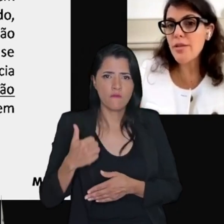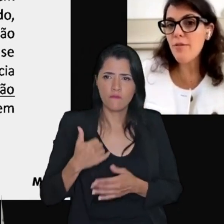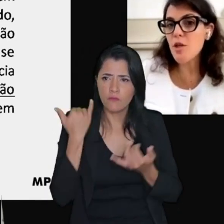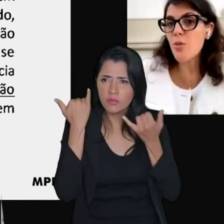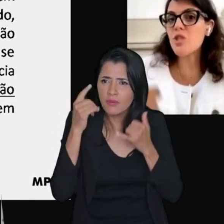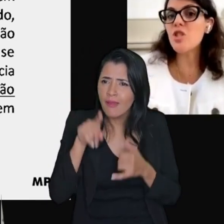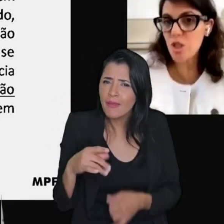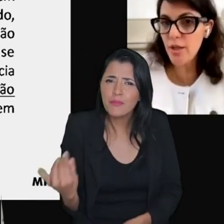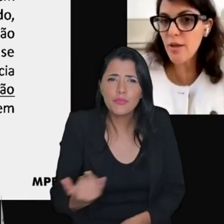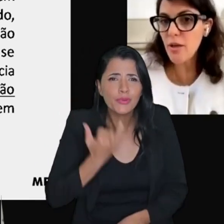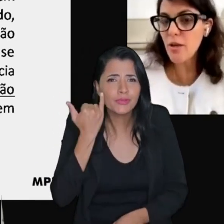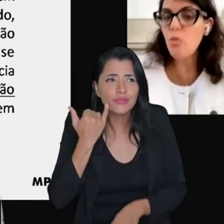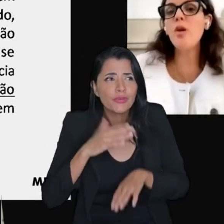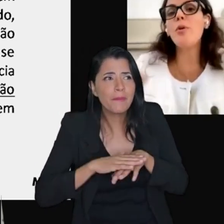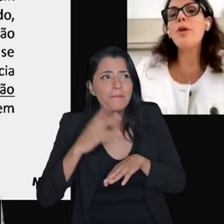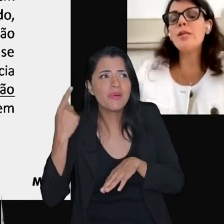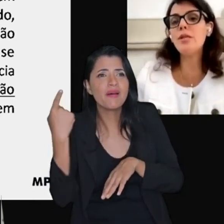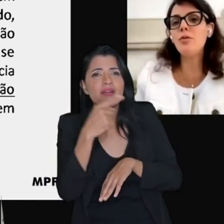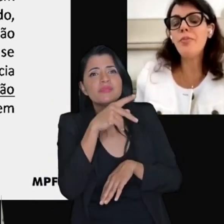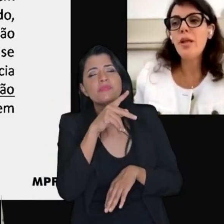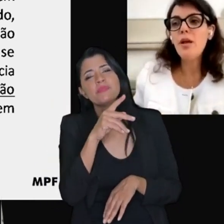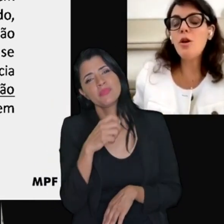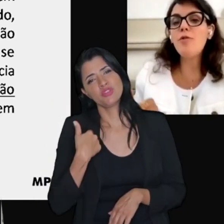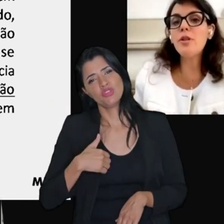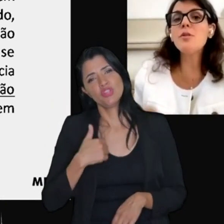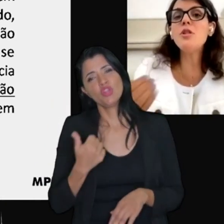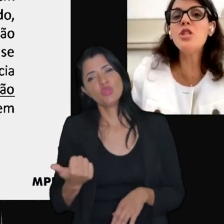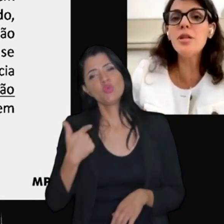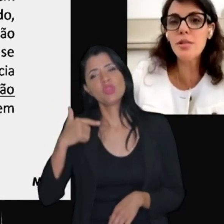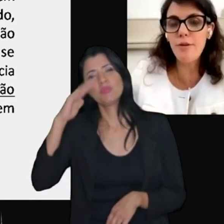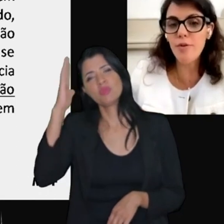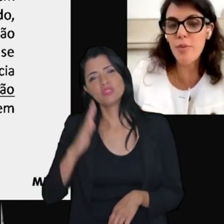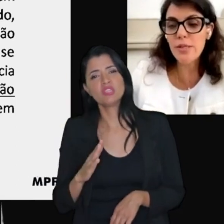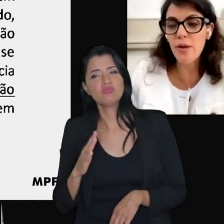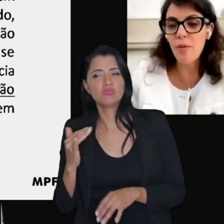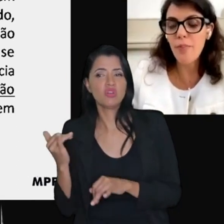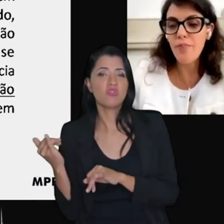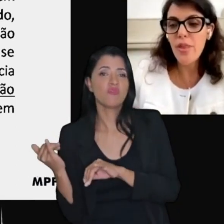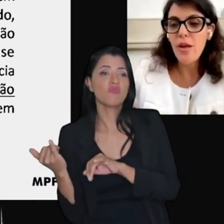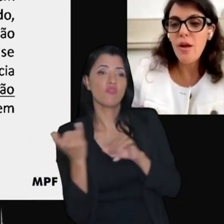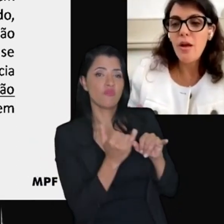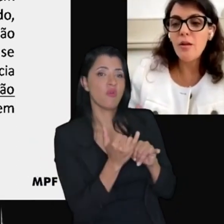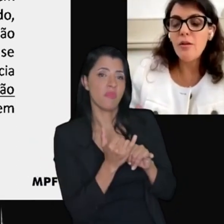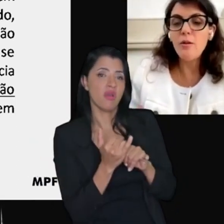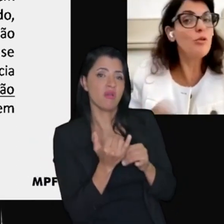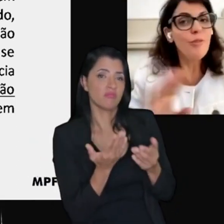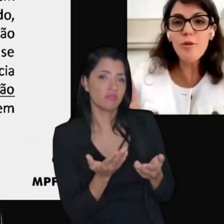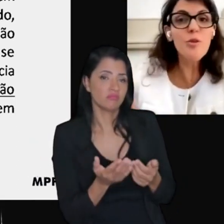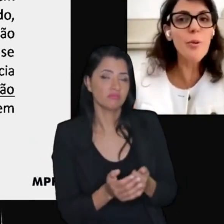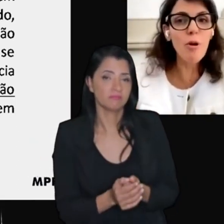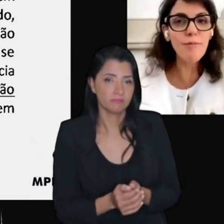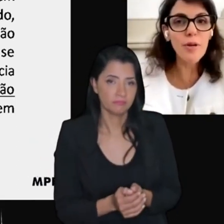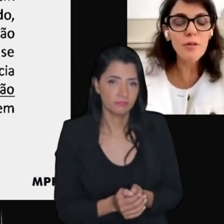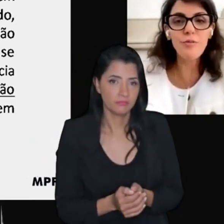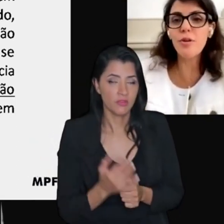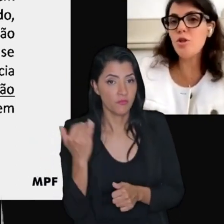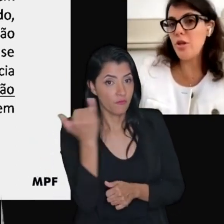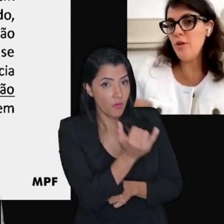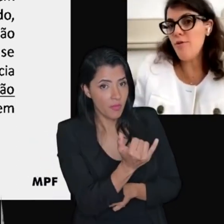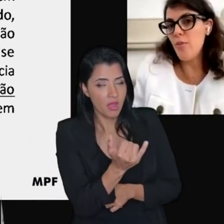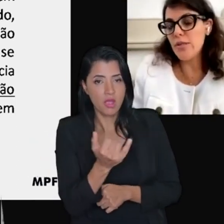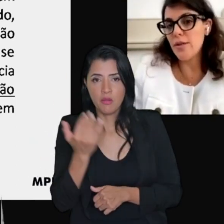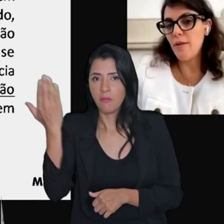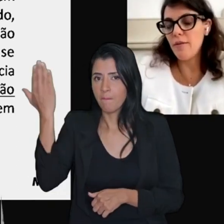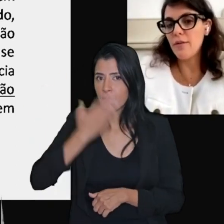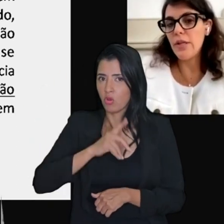relevante que é mais relevante para a Argentina do que para o Brasil. Então, eu vou transmitir essa informação. Não estou falando de prova, estou falando